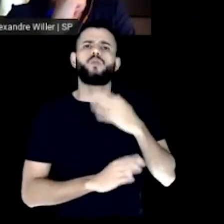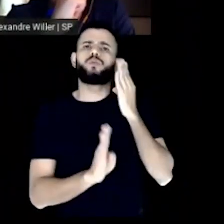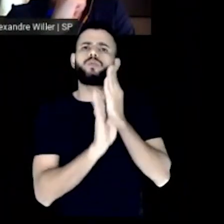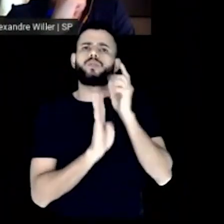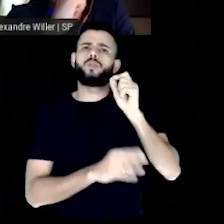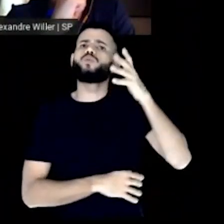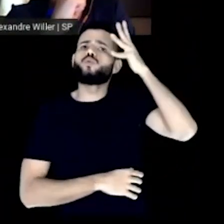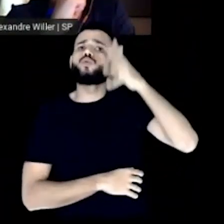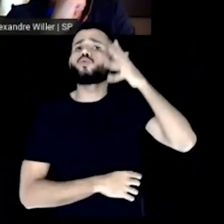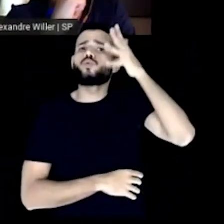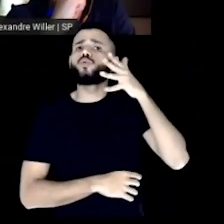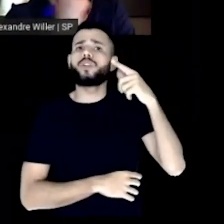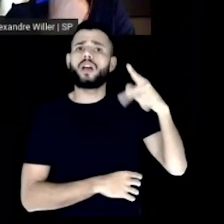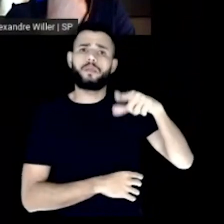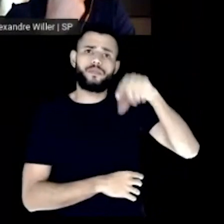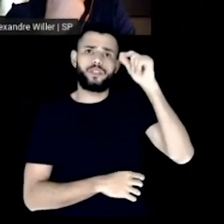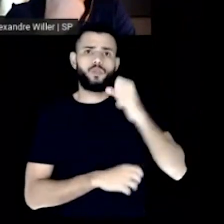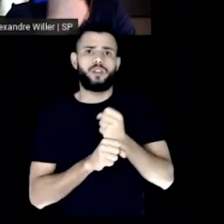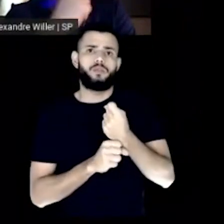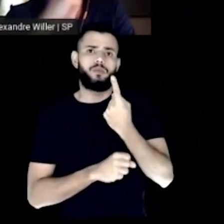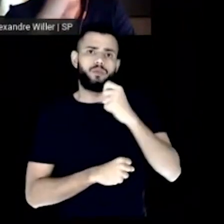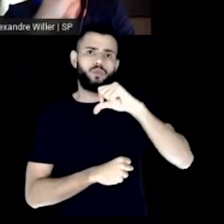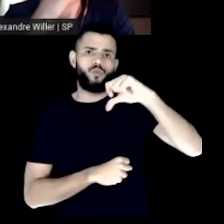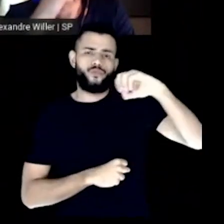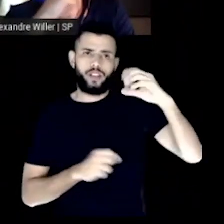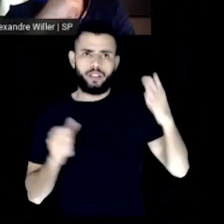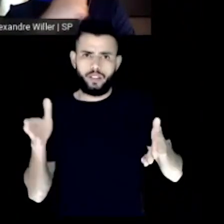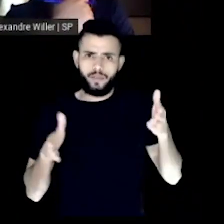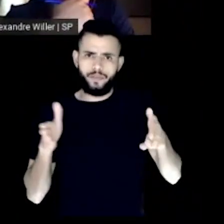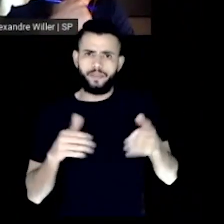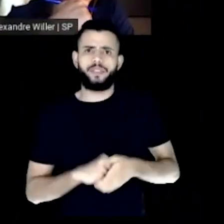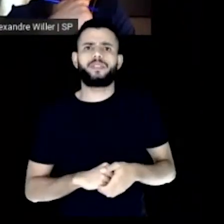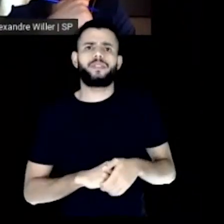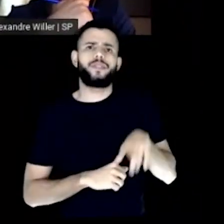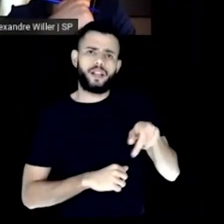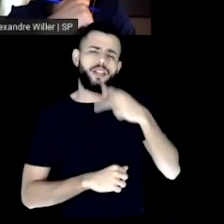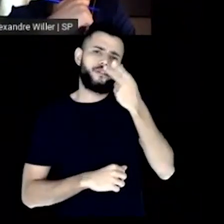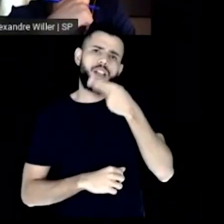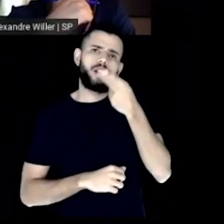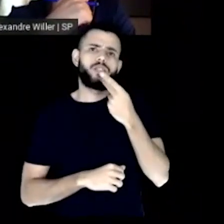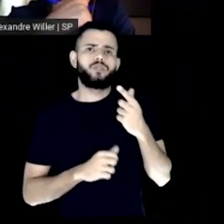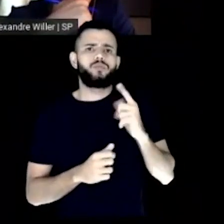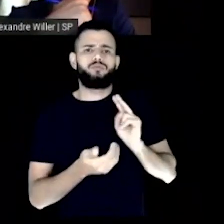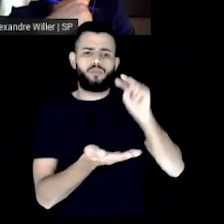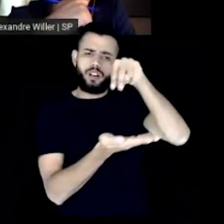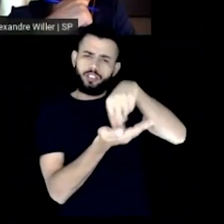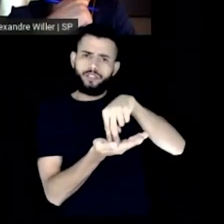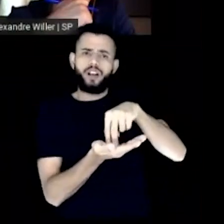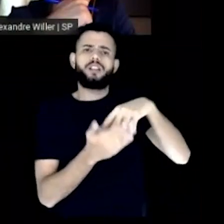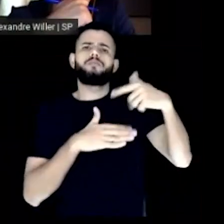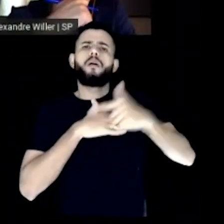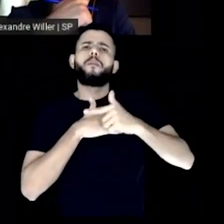Lins. Encontrei um discurso que ela proferiu nos anos 90, em que ela já está falando, ali ela já está falando de lugar